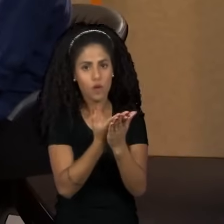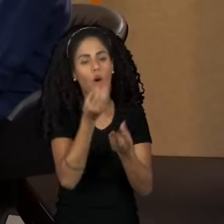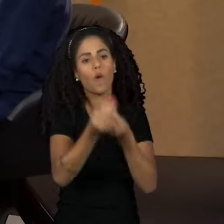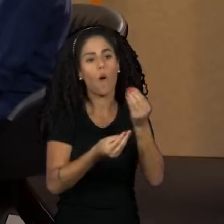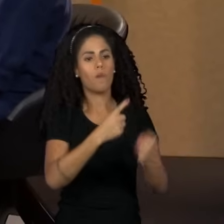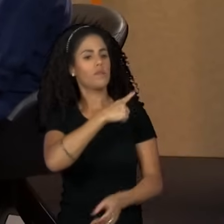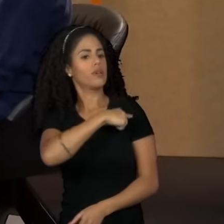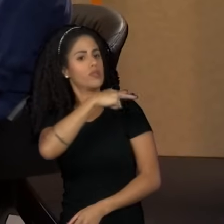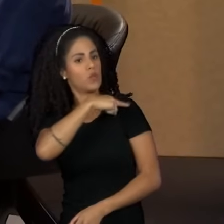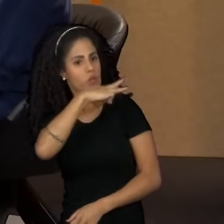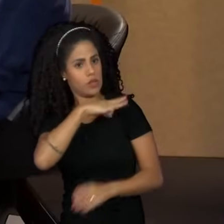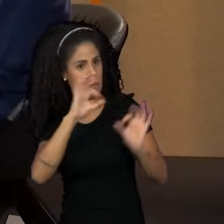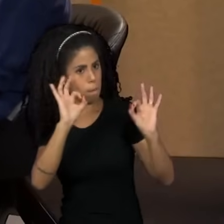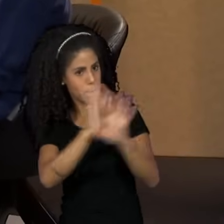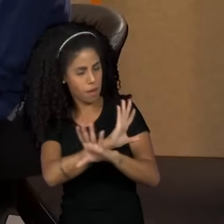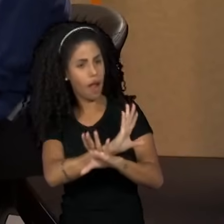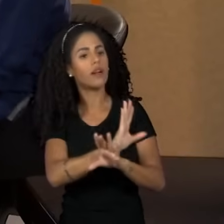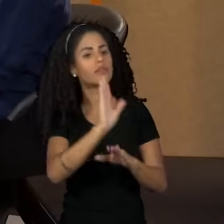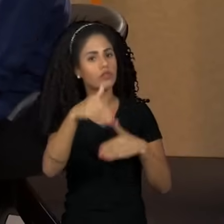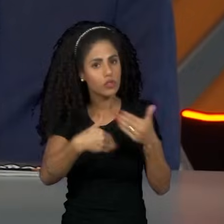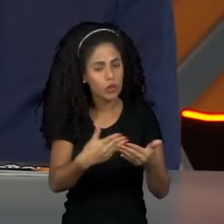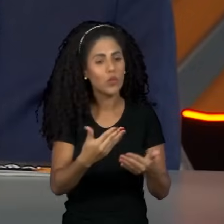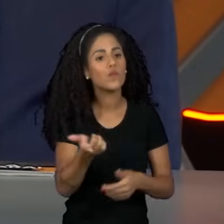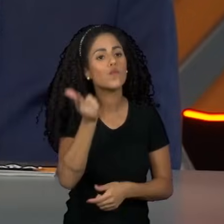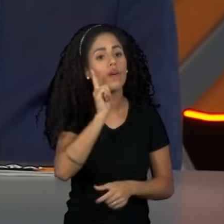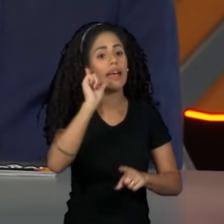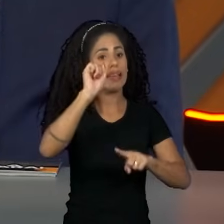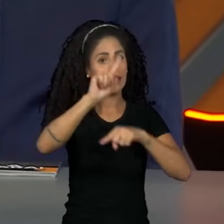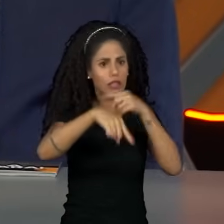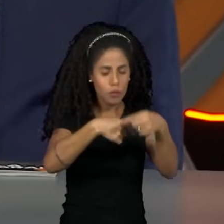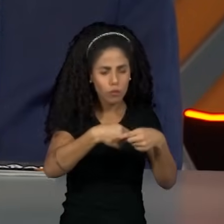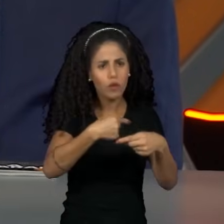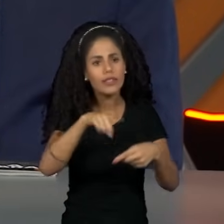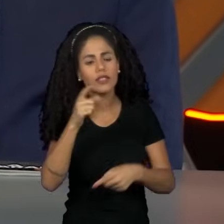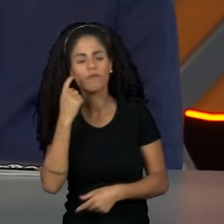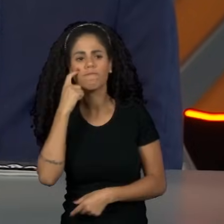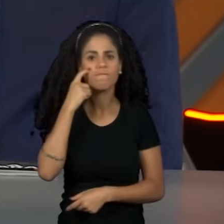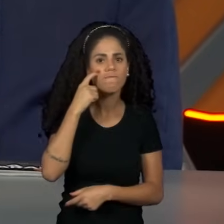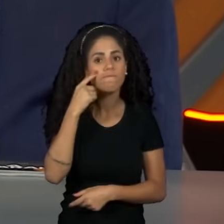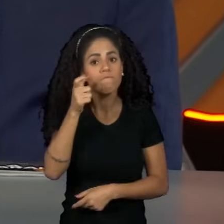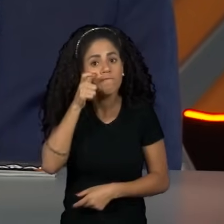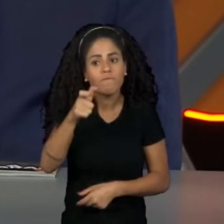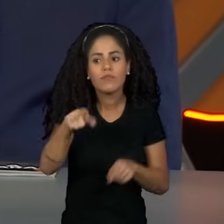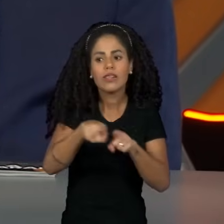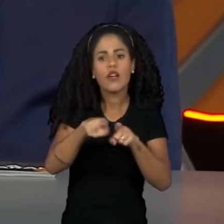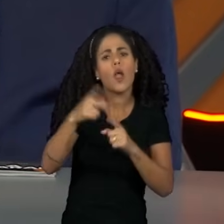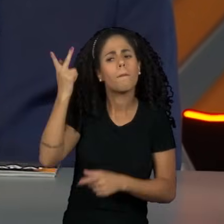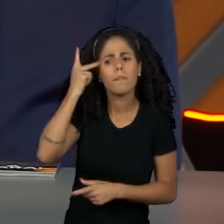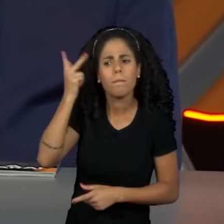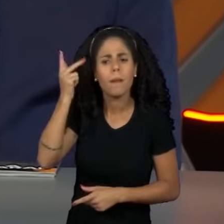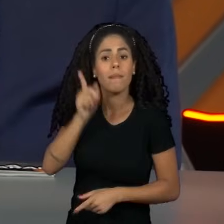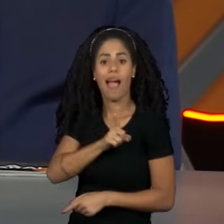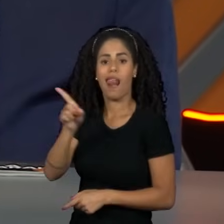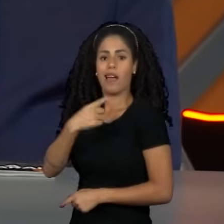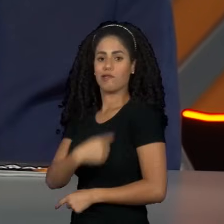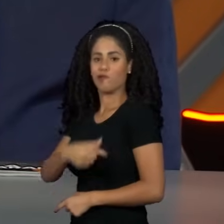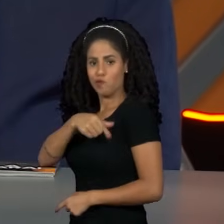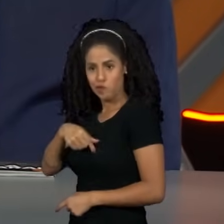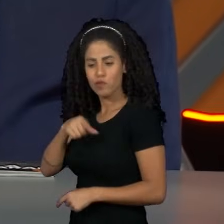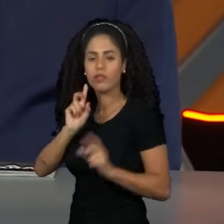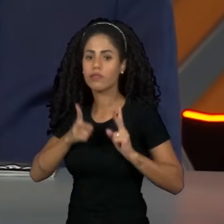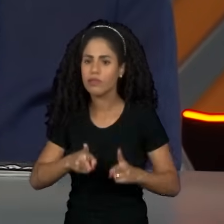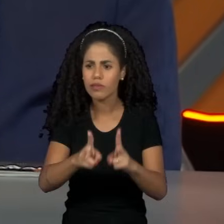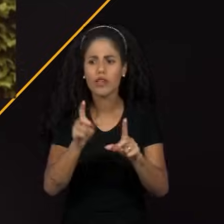médio, médio baixo, e de lá, que hoje em dia ainda é normal na Suíça, 80%